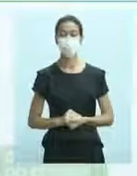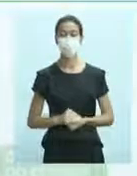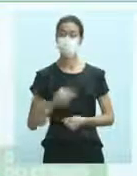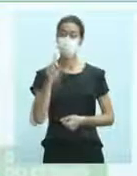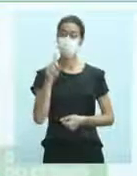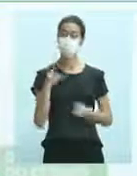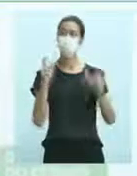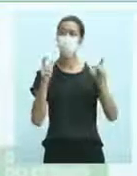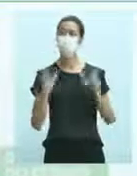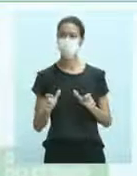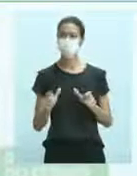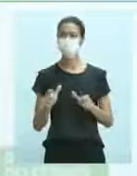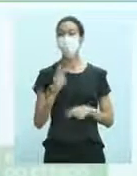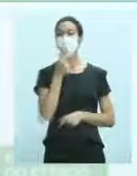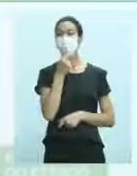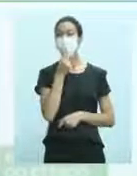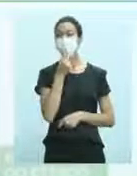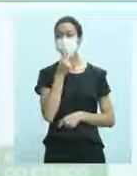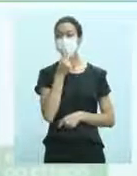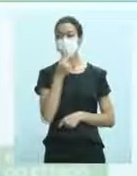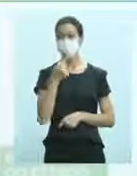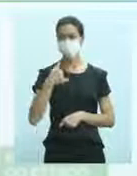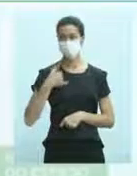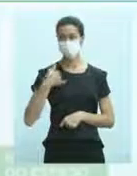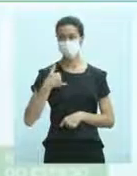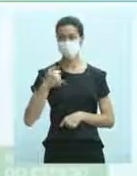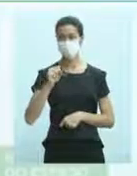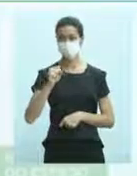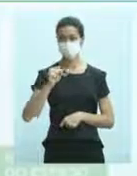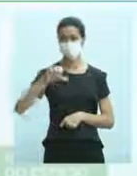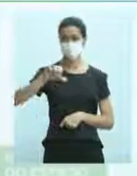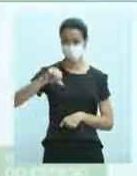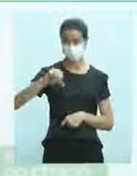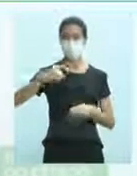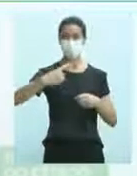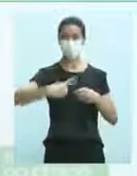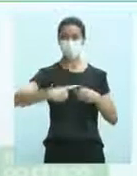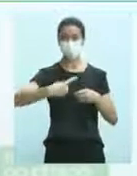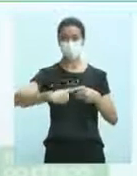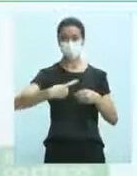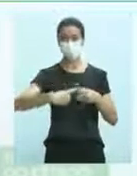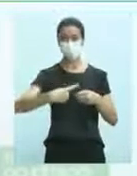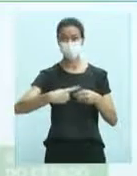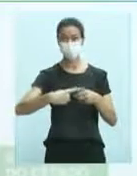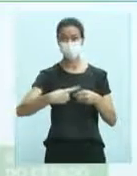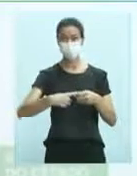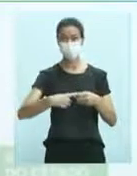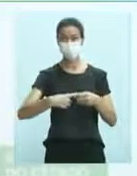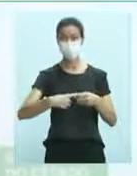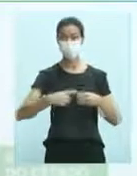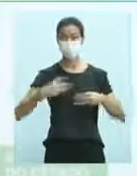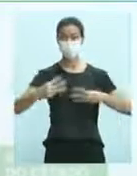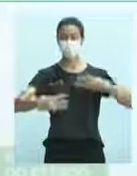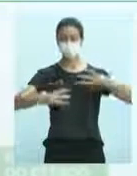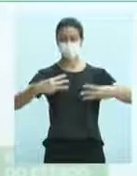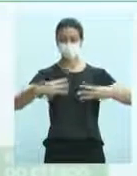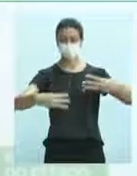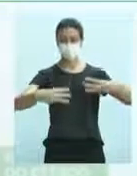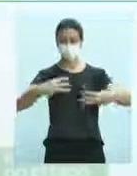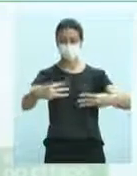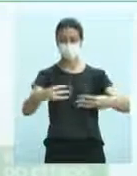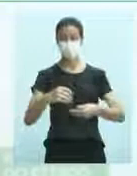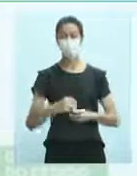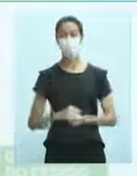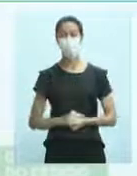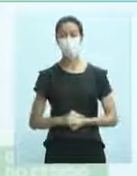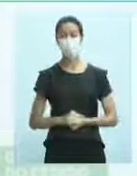senhor de 89 anos do sexo masculino do município de residência chapadão do sul